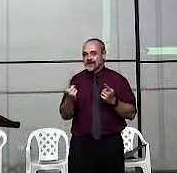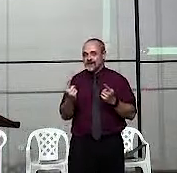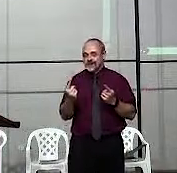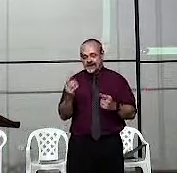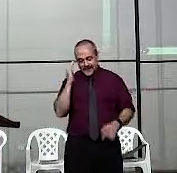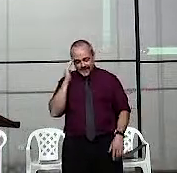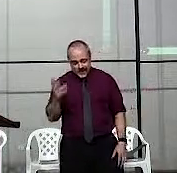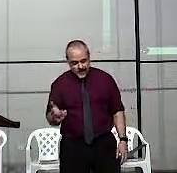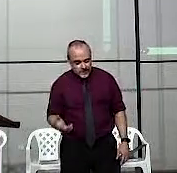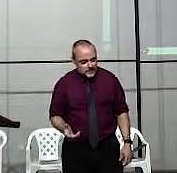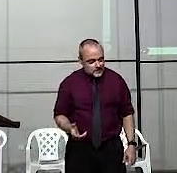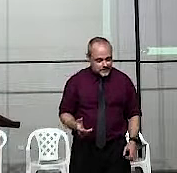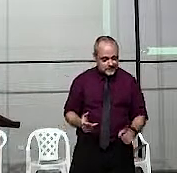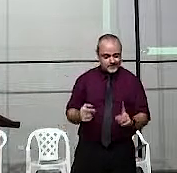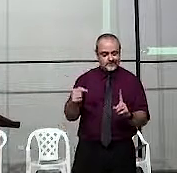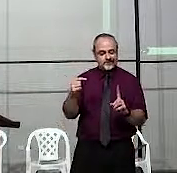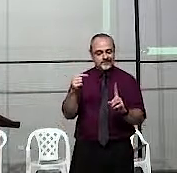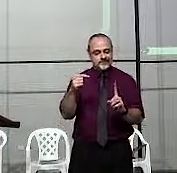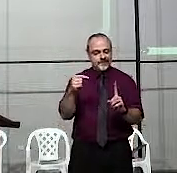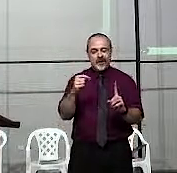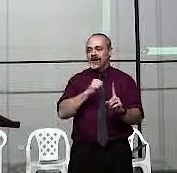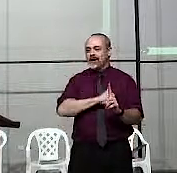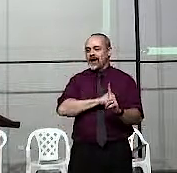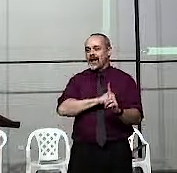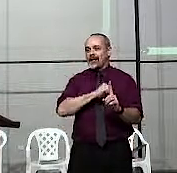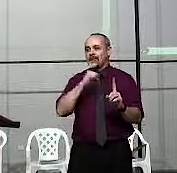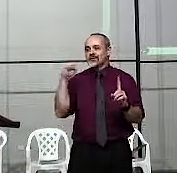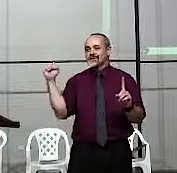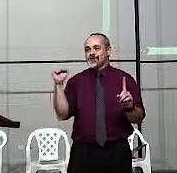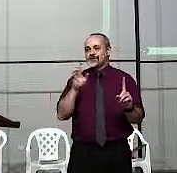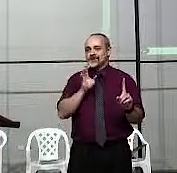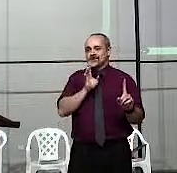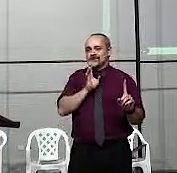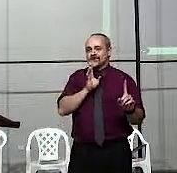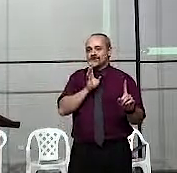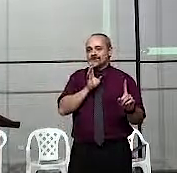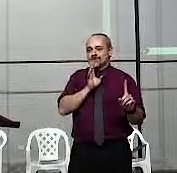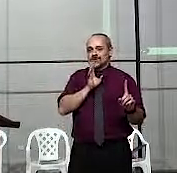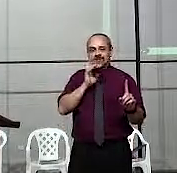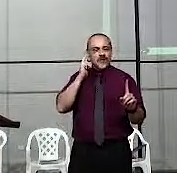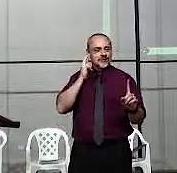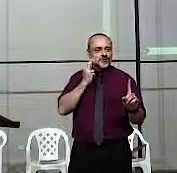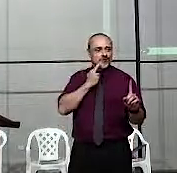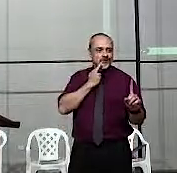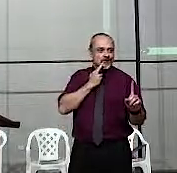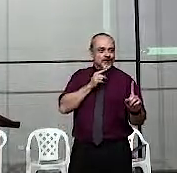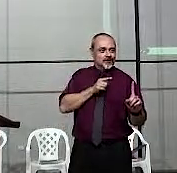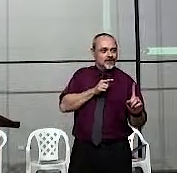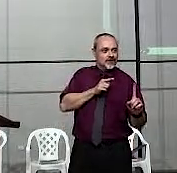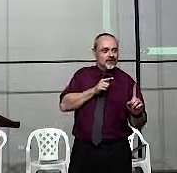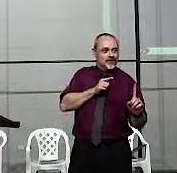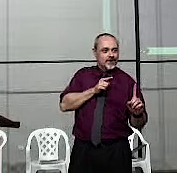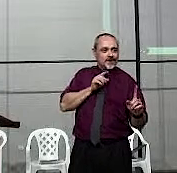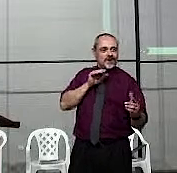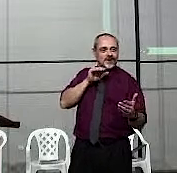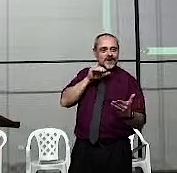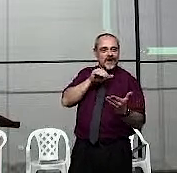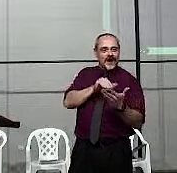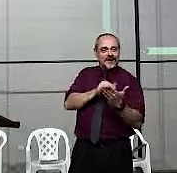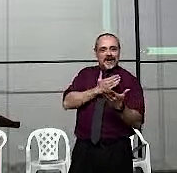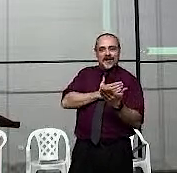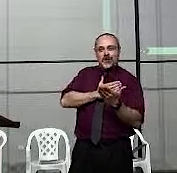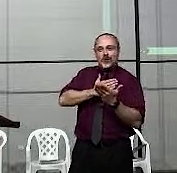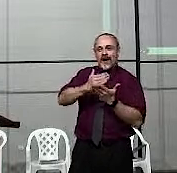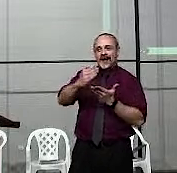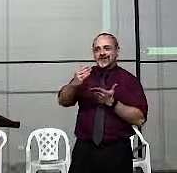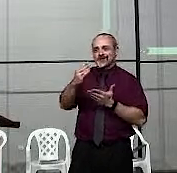comunicação. Entendeu? É impossível conhecer um surdo